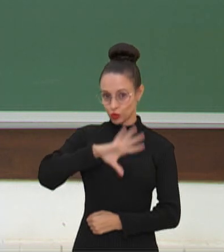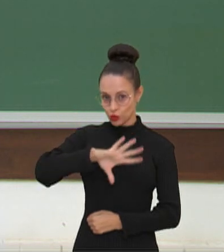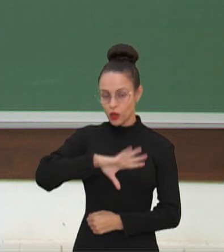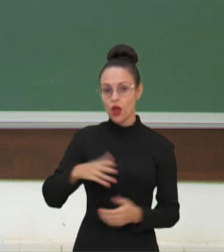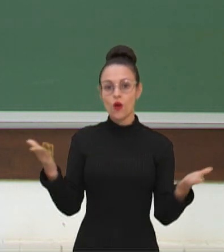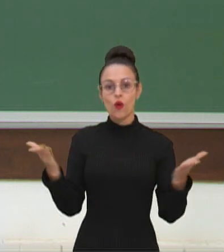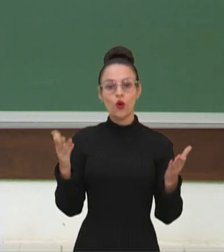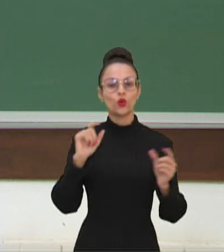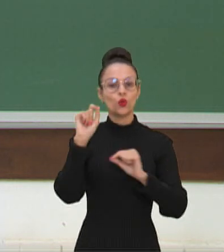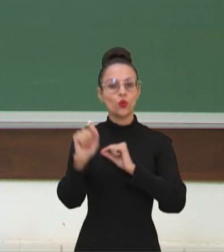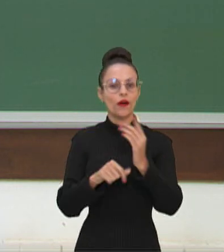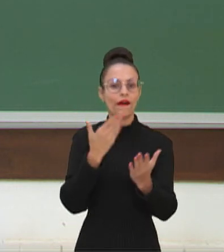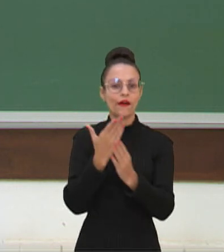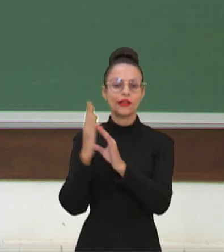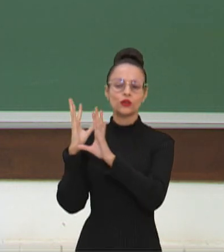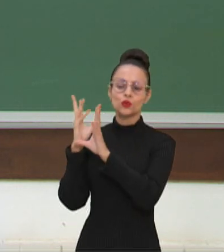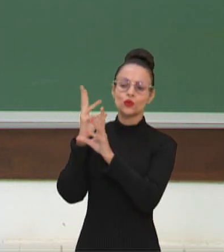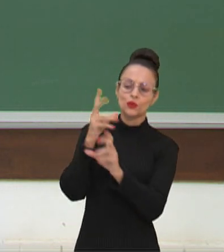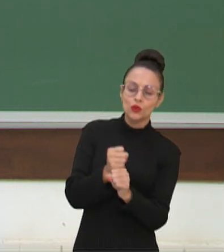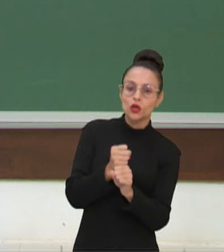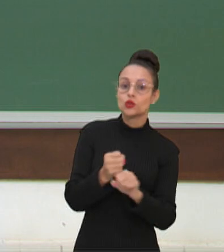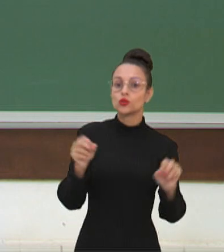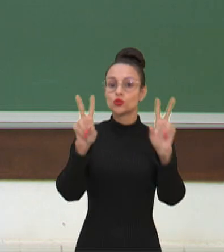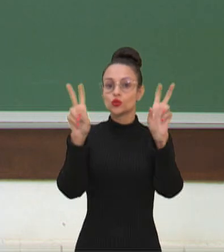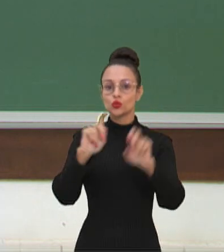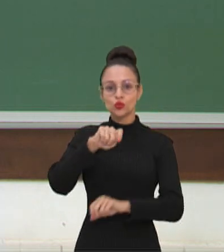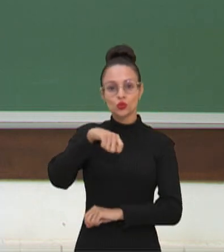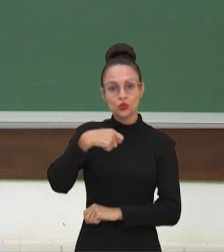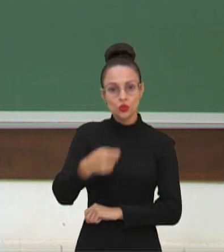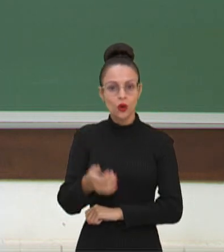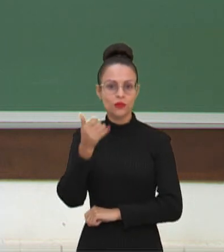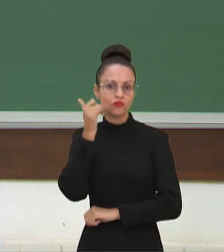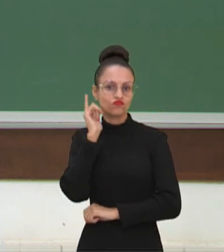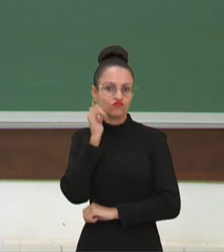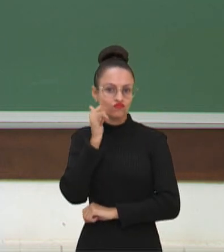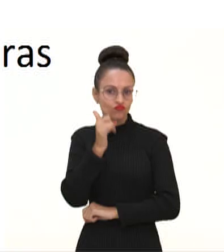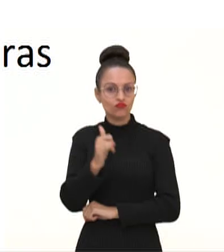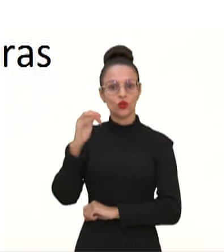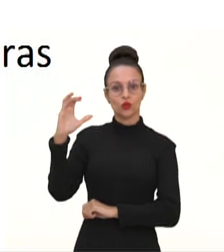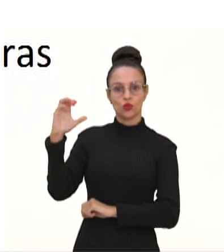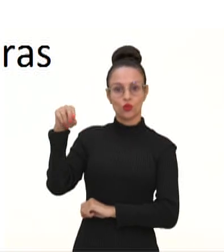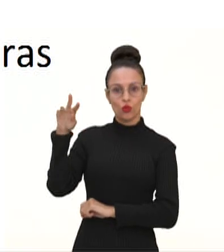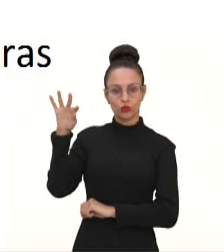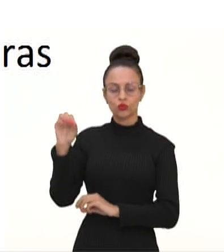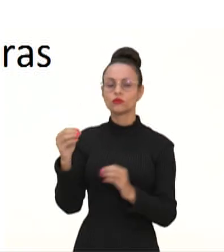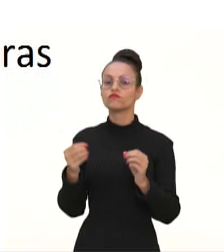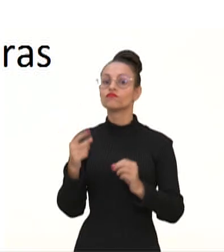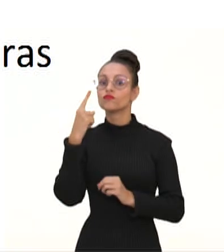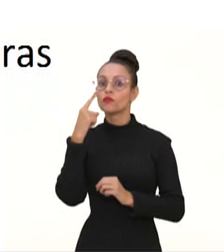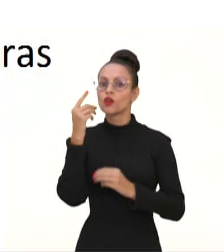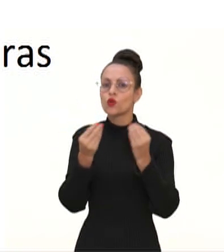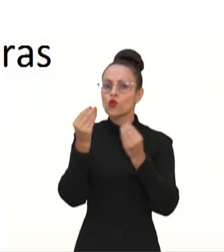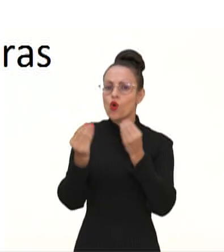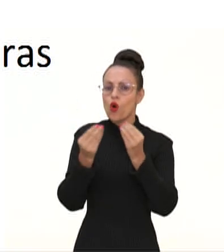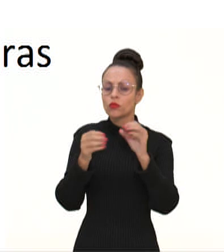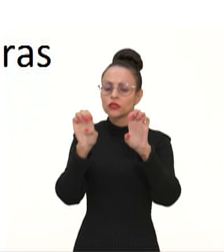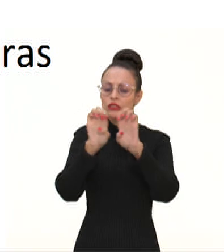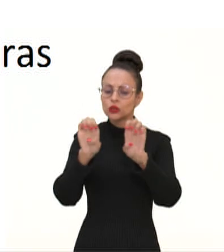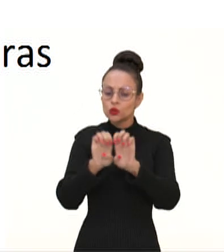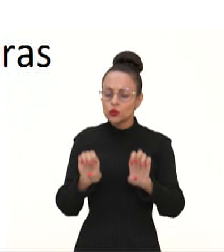de revisão sobre conto. Então, nós vamos revisar um pouquinho a estrutura do conto, interpretar